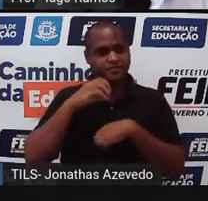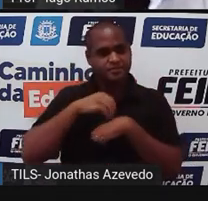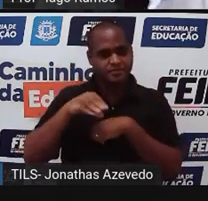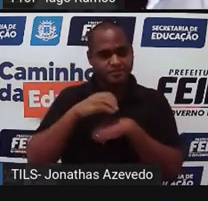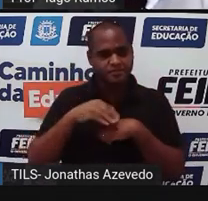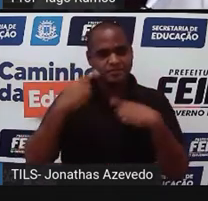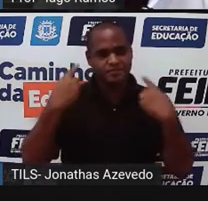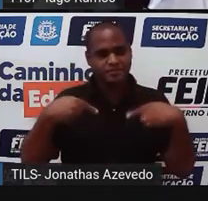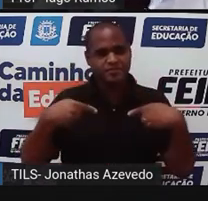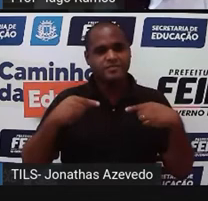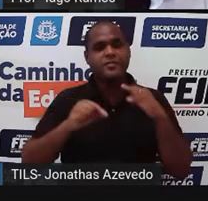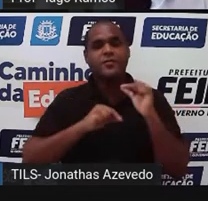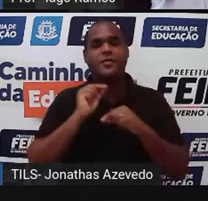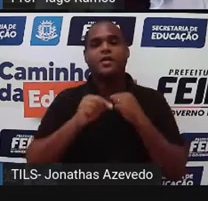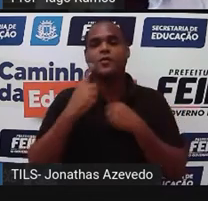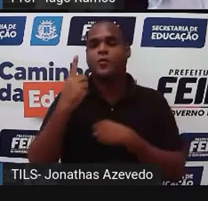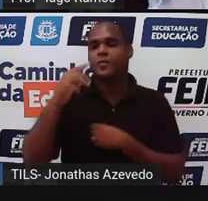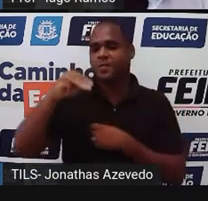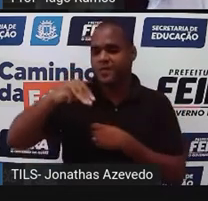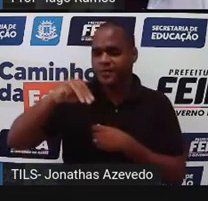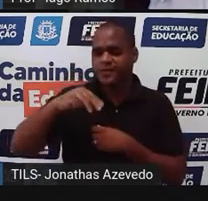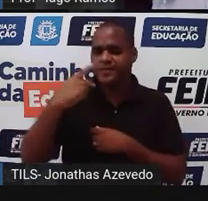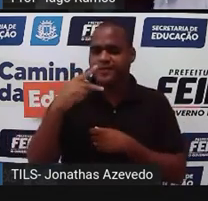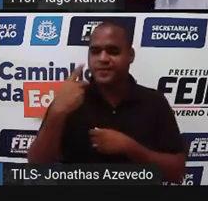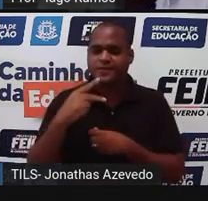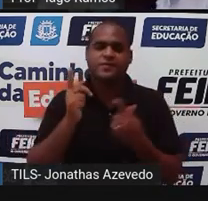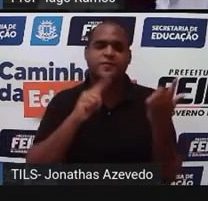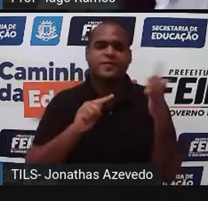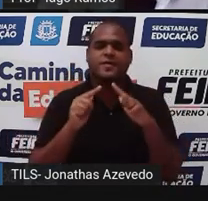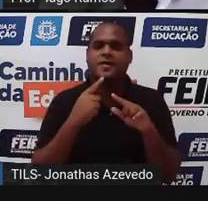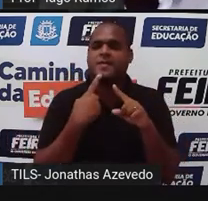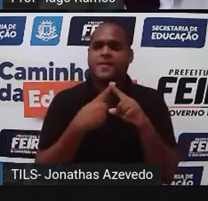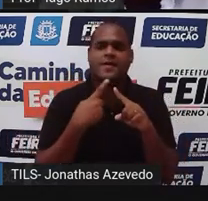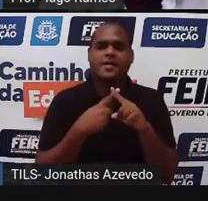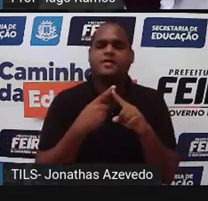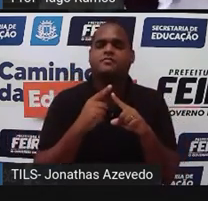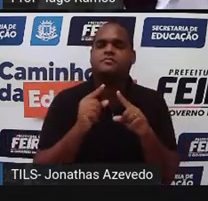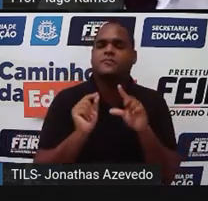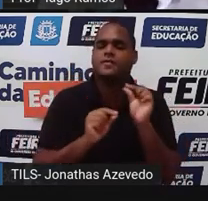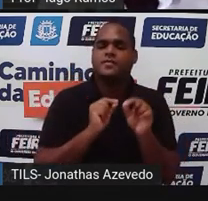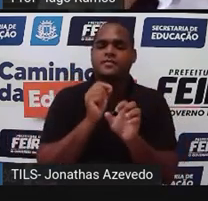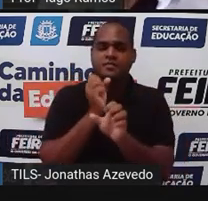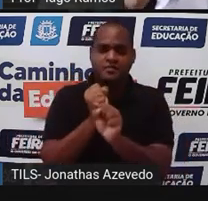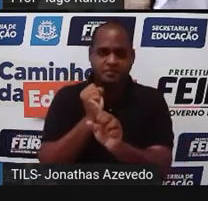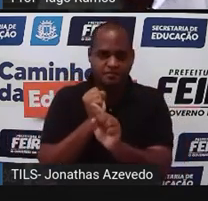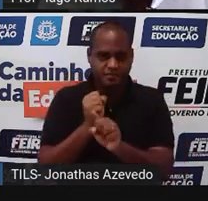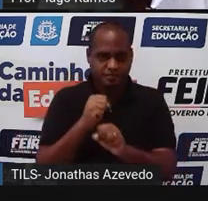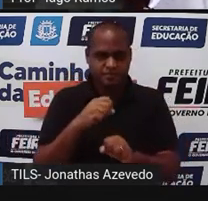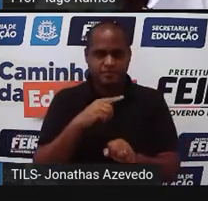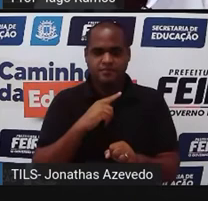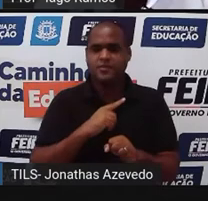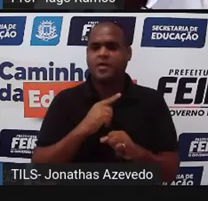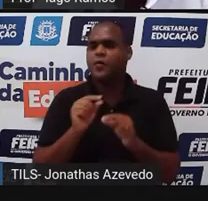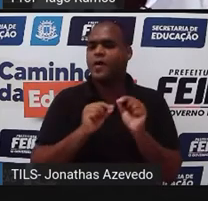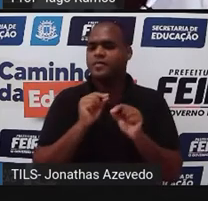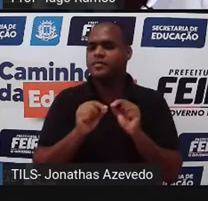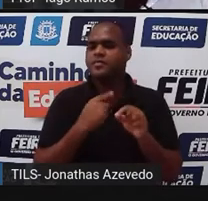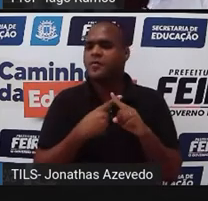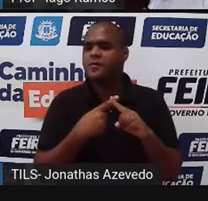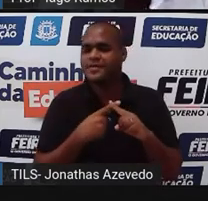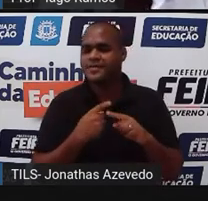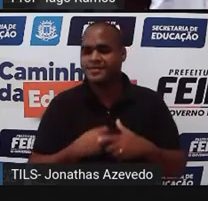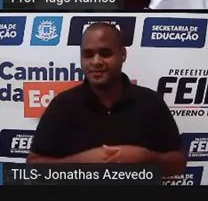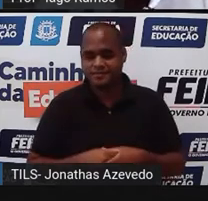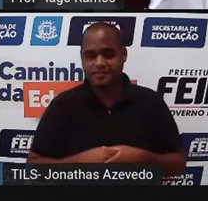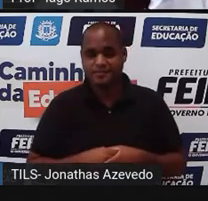vocês esse Desafio em um minuto porque e se calcula a área de triângulo desse jeito e